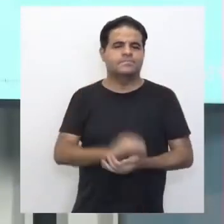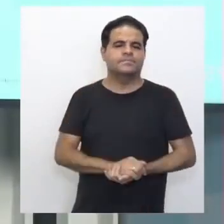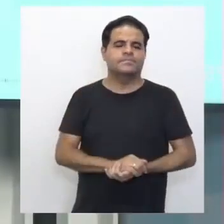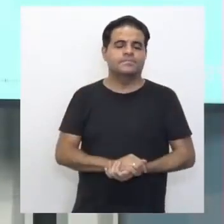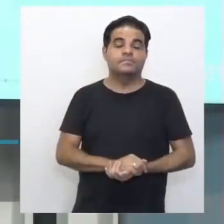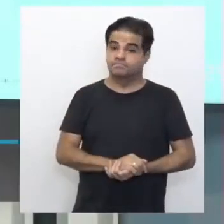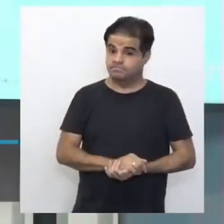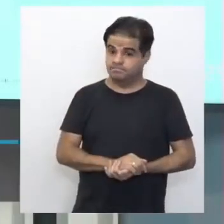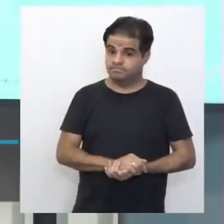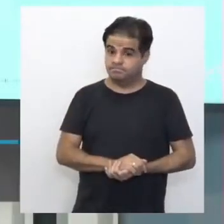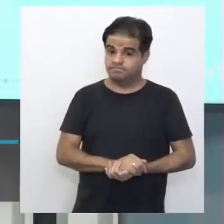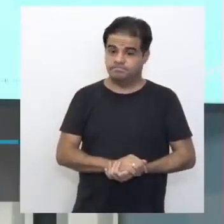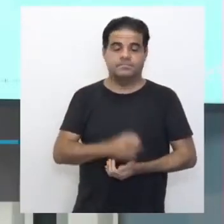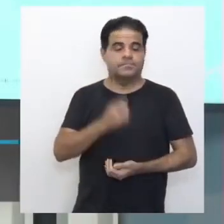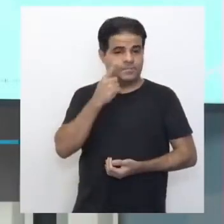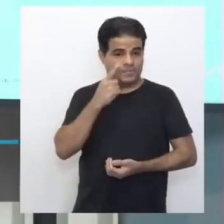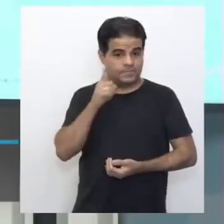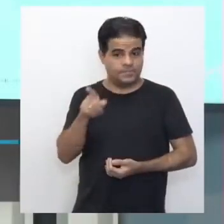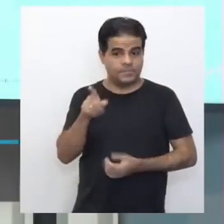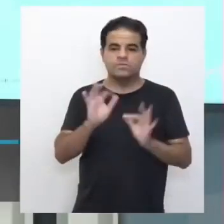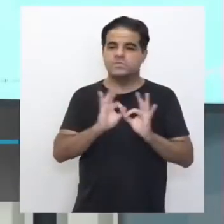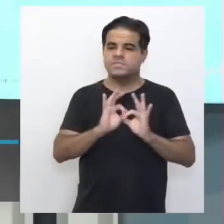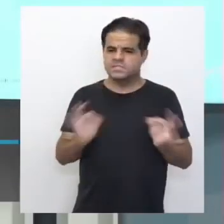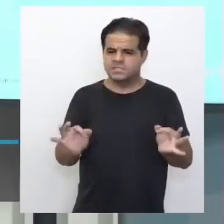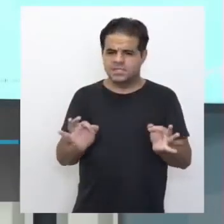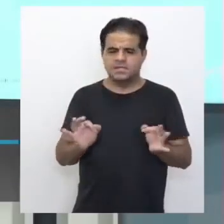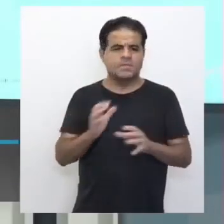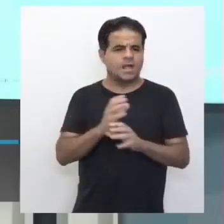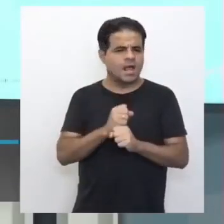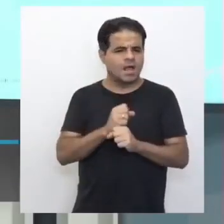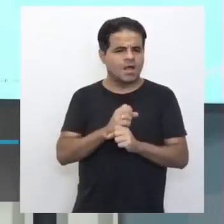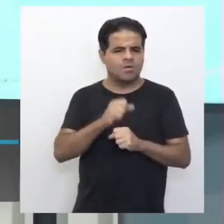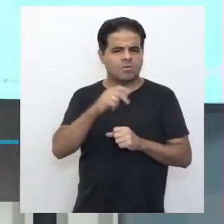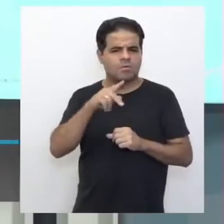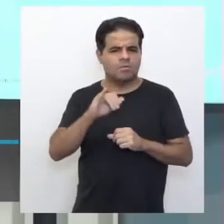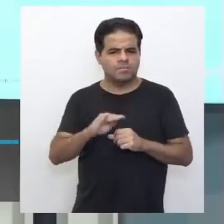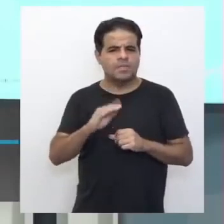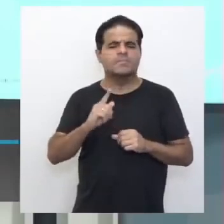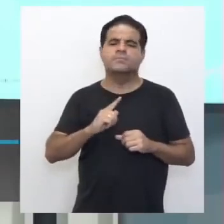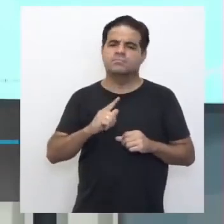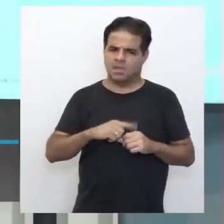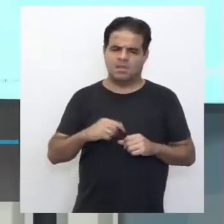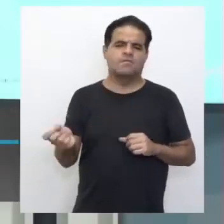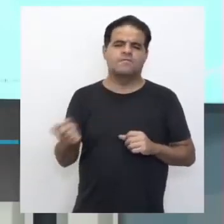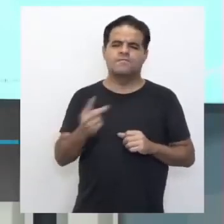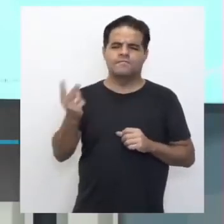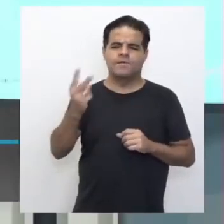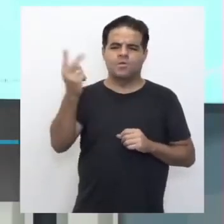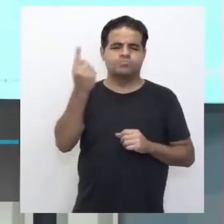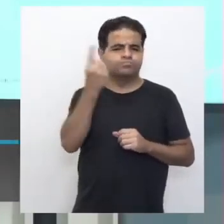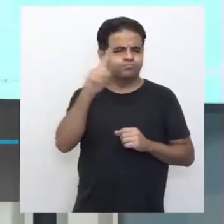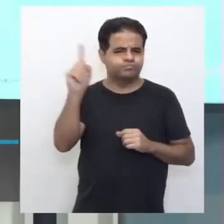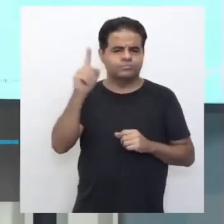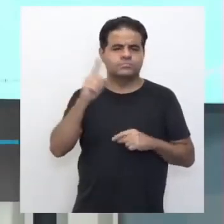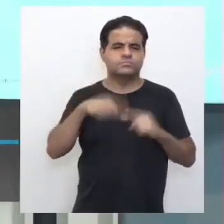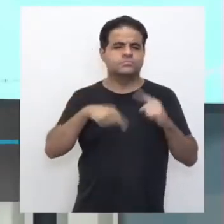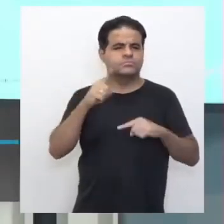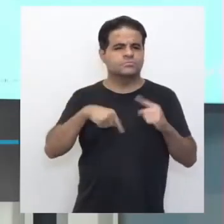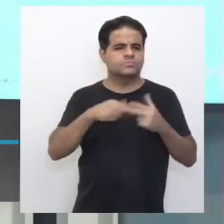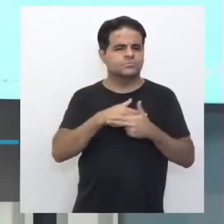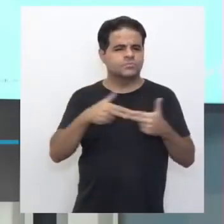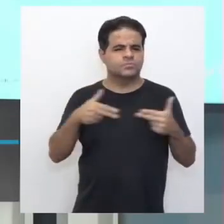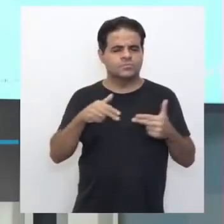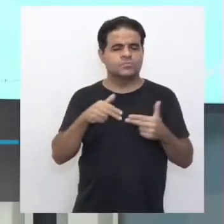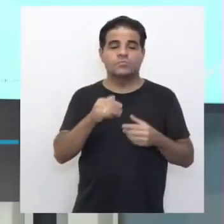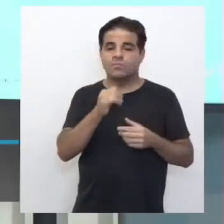vocês viram aí, né? Então não é tão simples fazer o cálculo do PIB, porque tem valores agregados em um só produto, que é o caso, por exemplo, que ele deu, né?